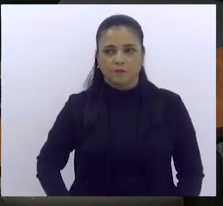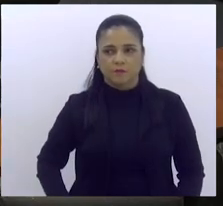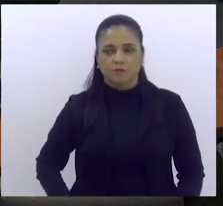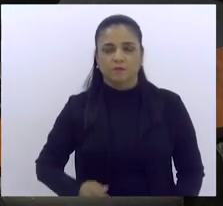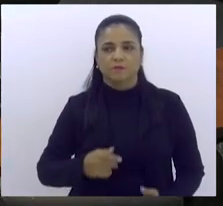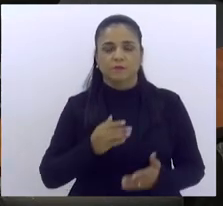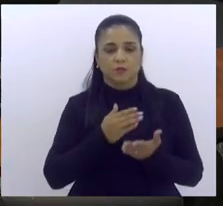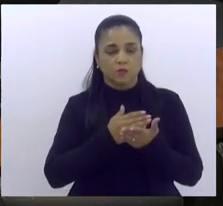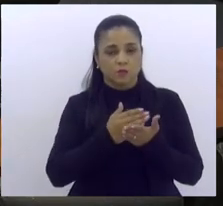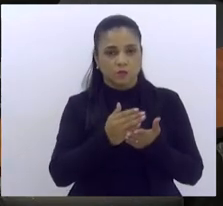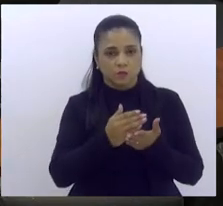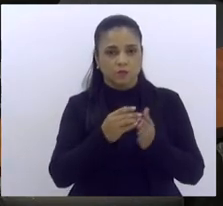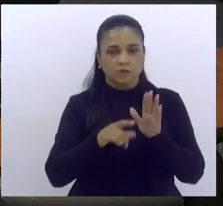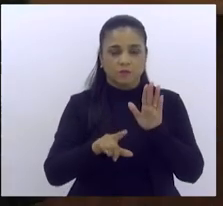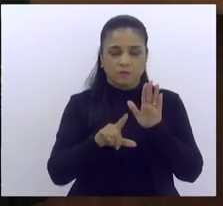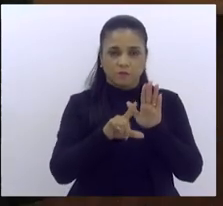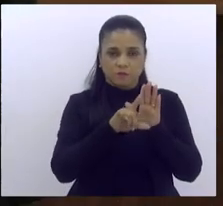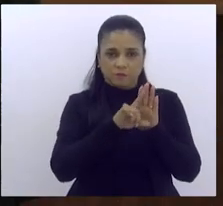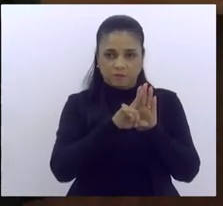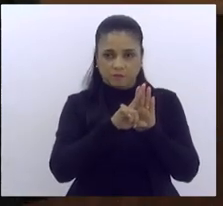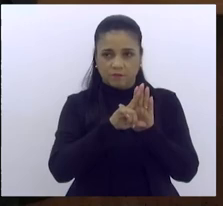Presidente, no início dessa legislatura,